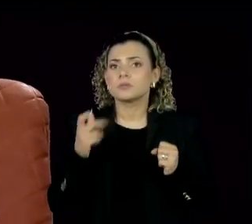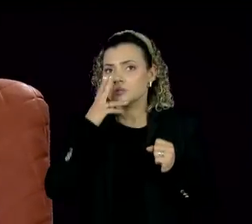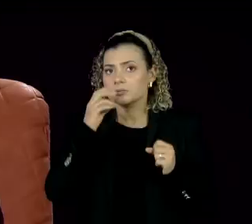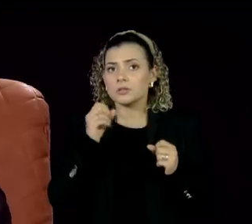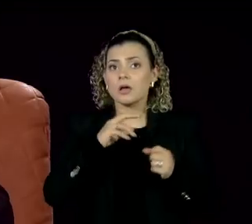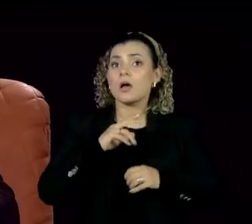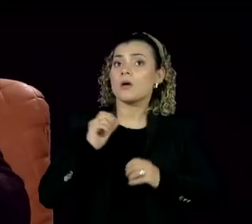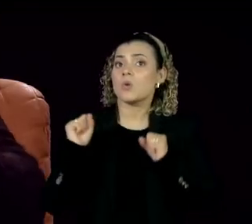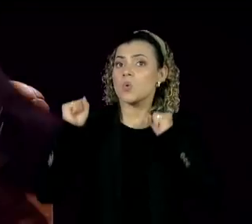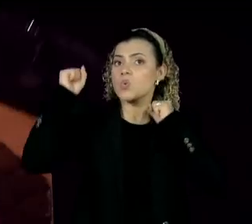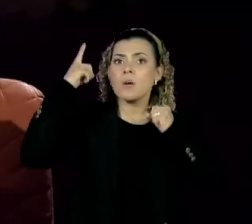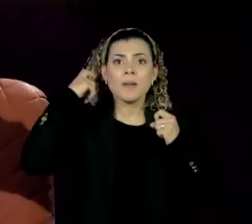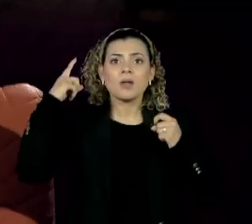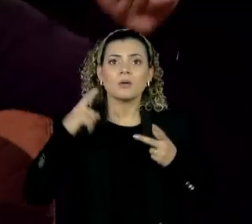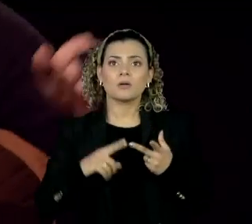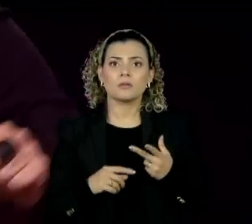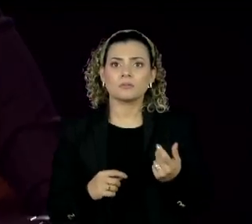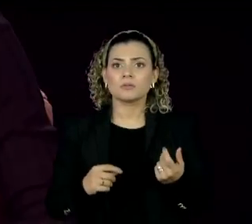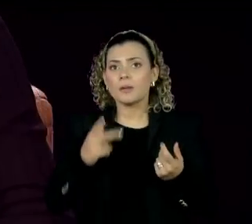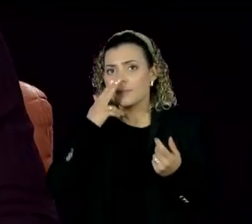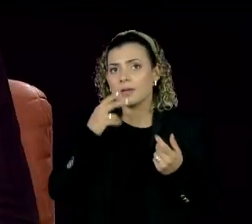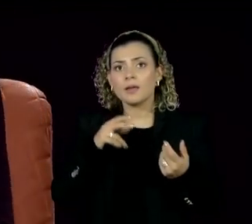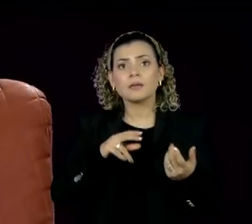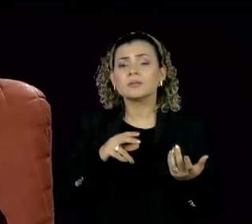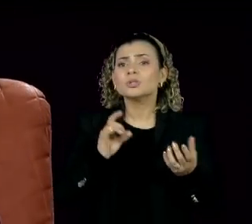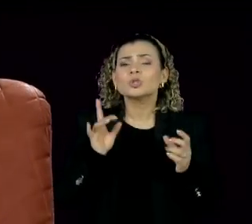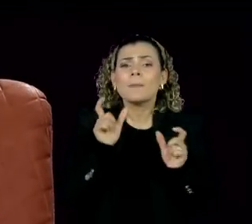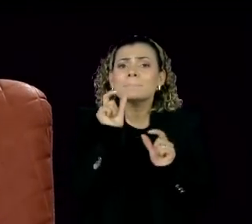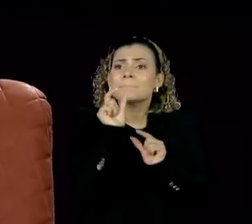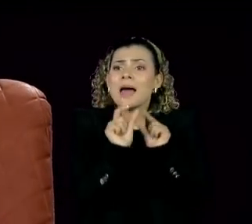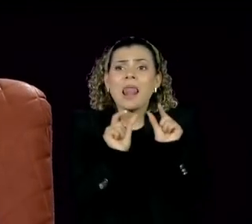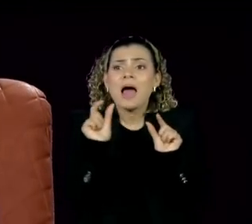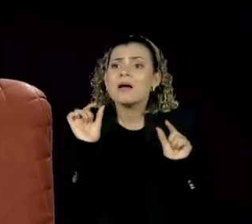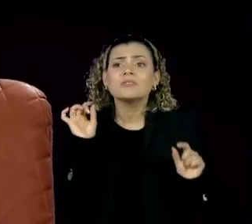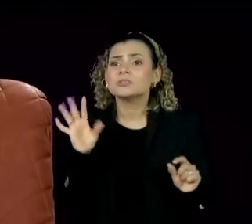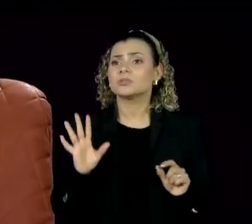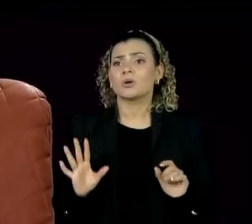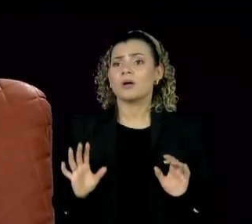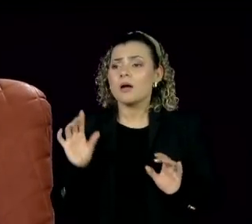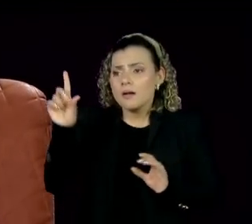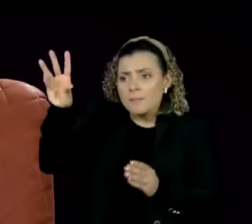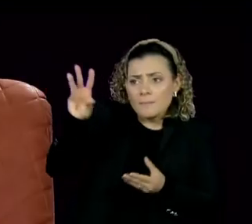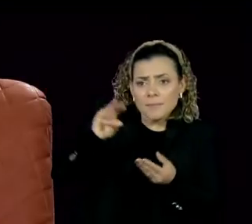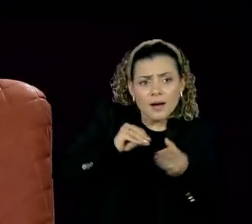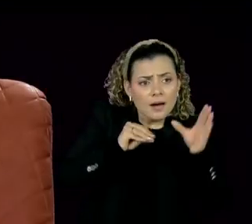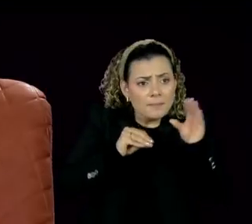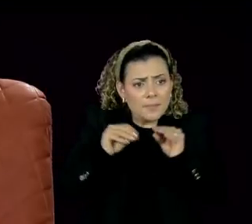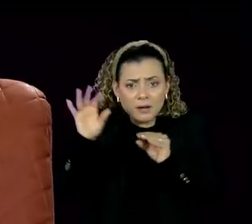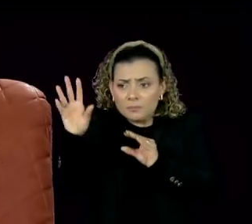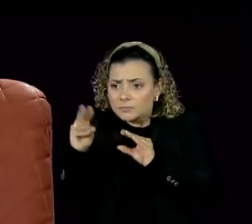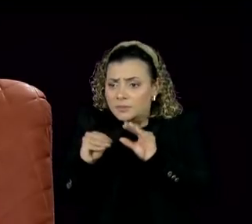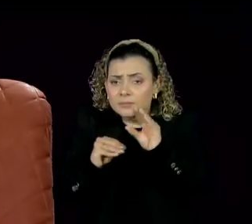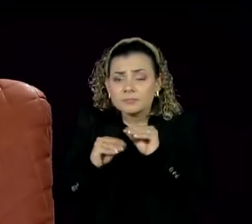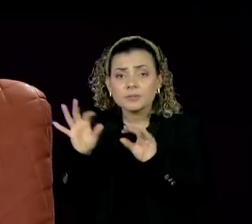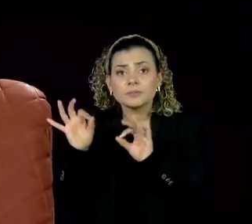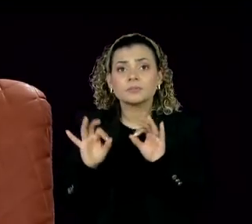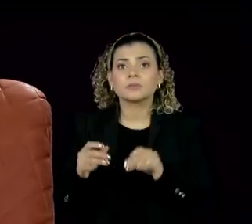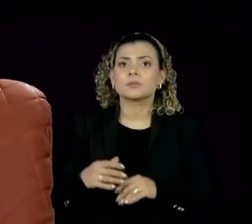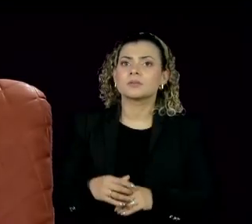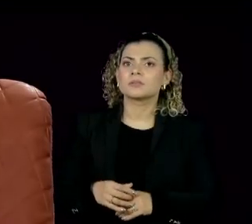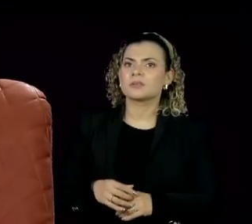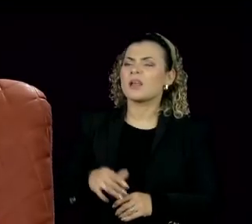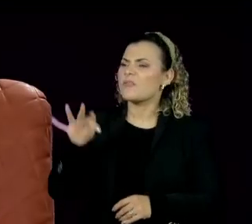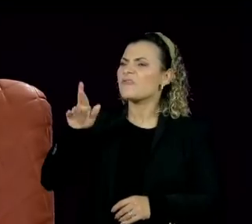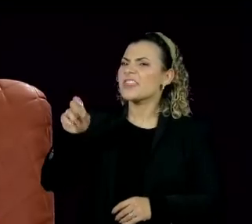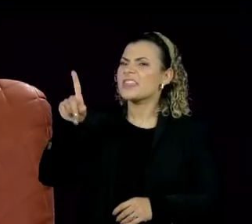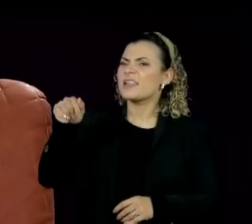Michael Jackson, era um You Can Dance, de fulano. Era um negócio meio pontuando, sabe? E aí ele falou, Fernanda,